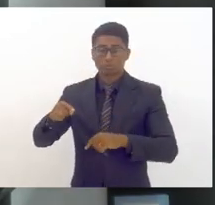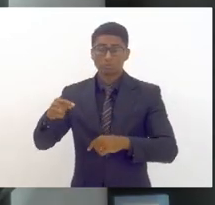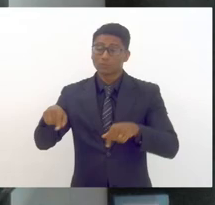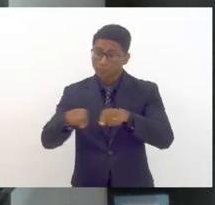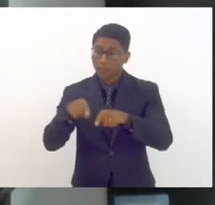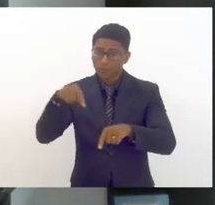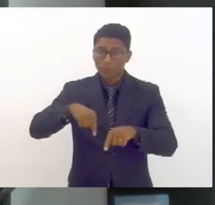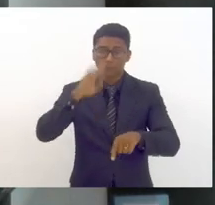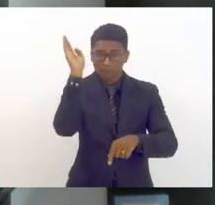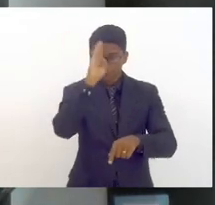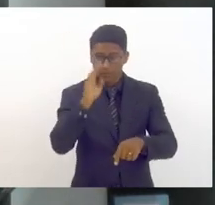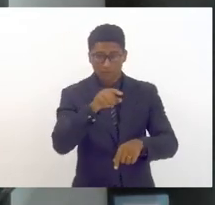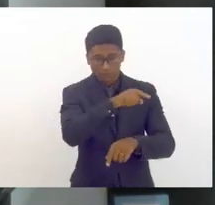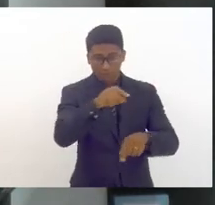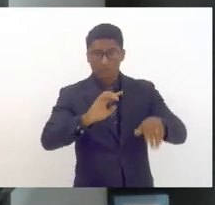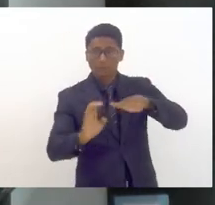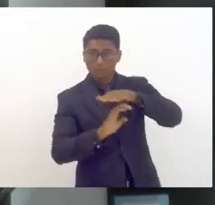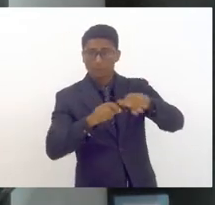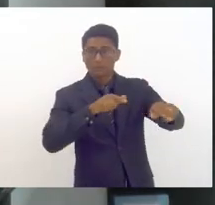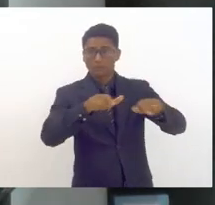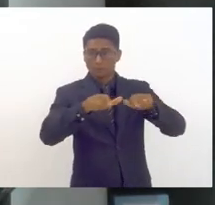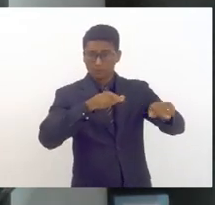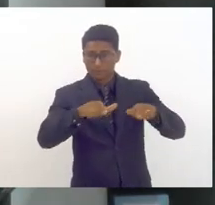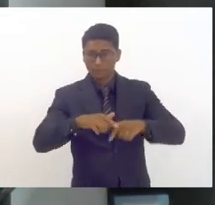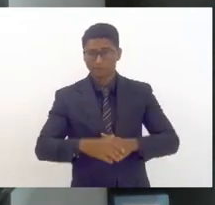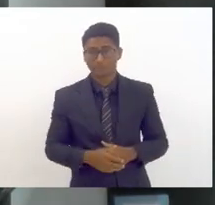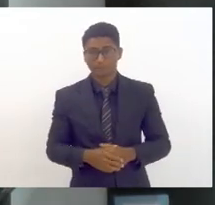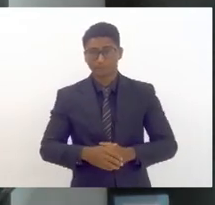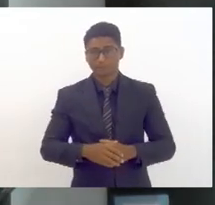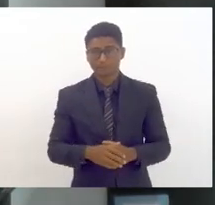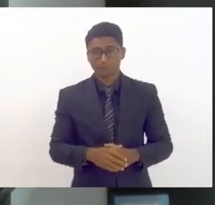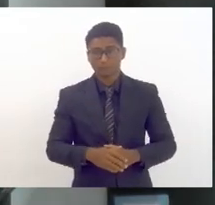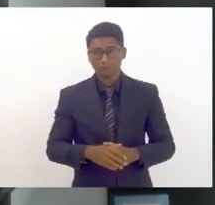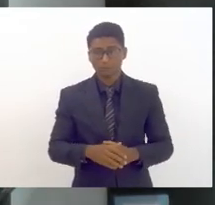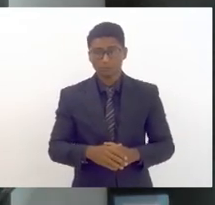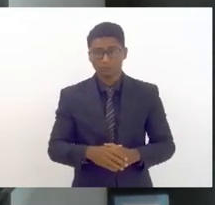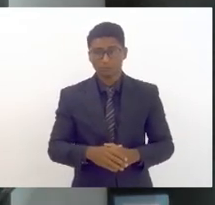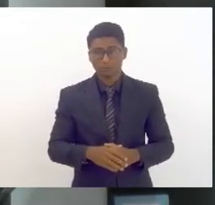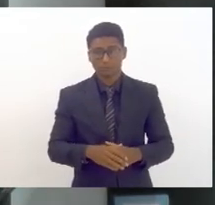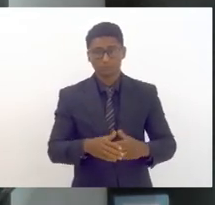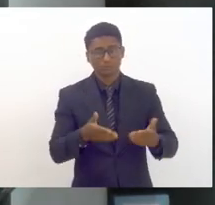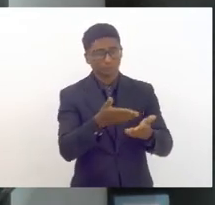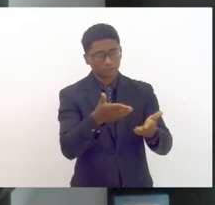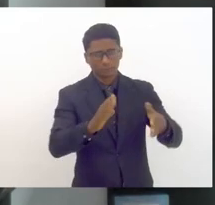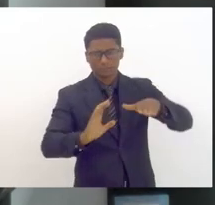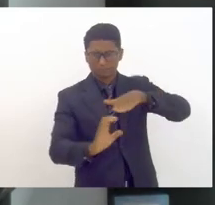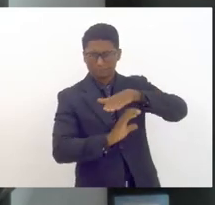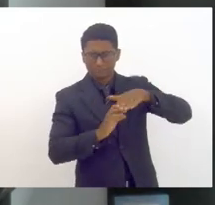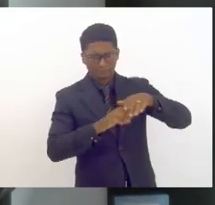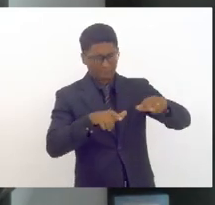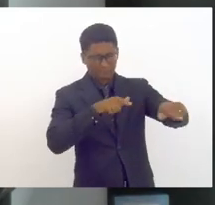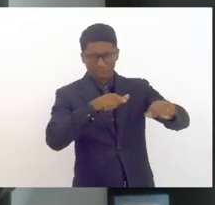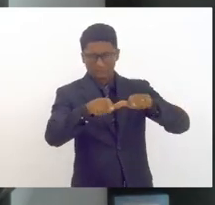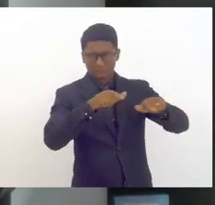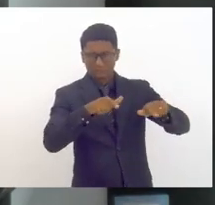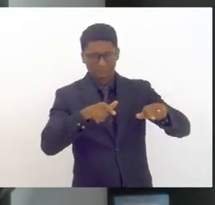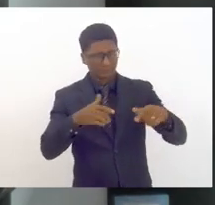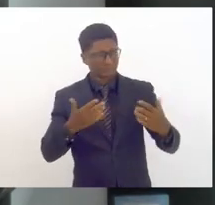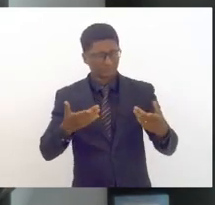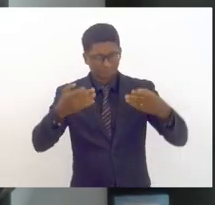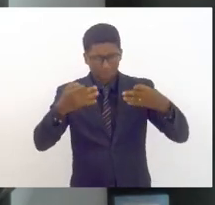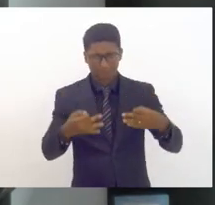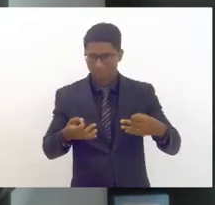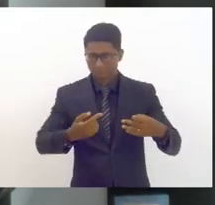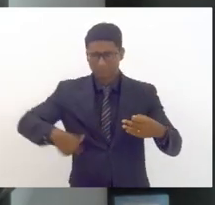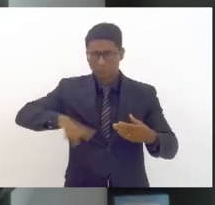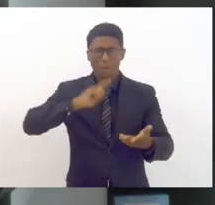país e não prestando, não é, o serviço satisfatório, e a gente paga muito